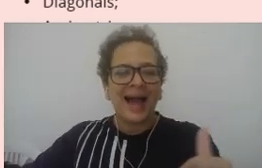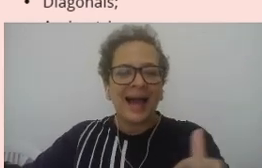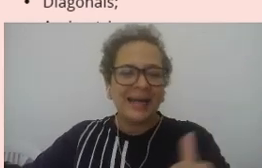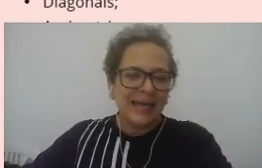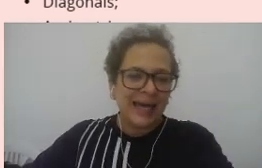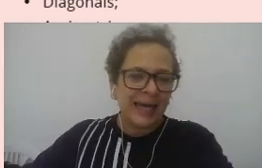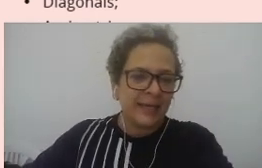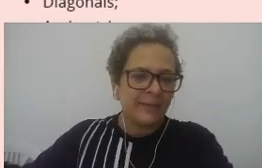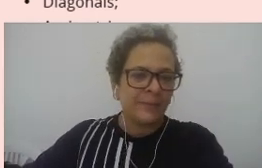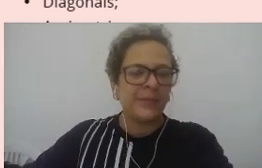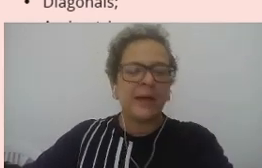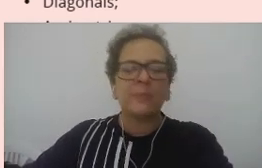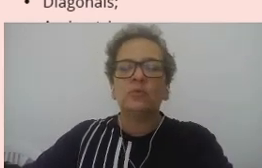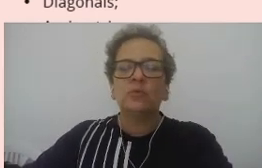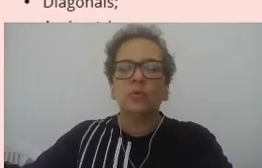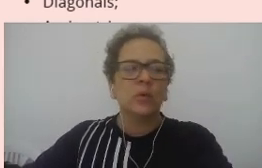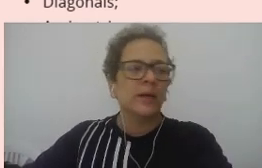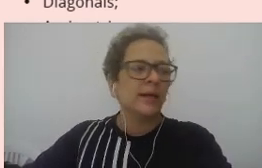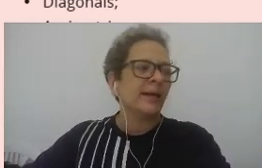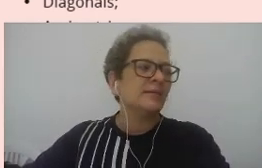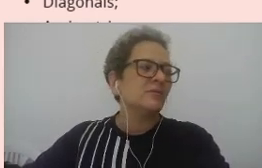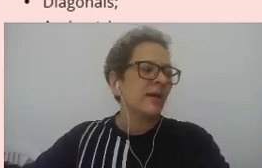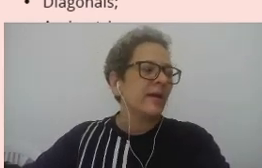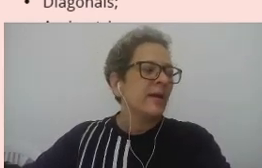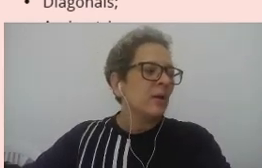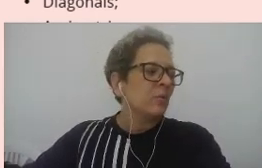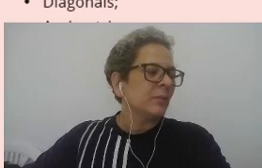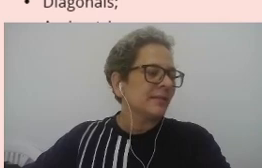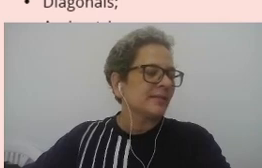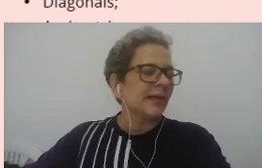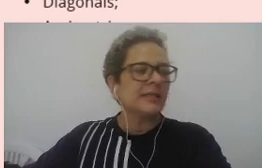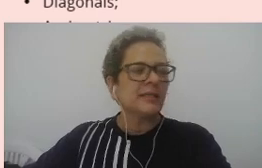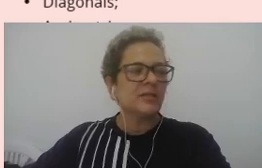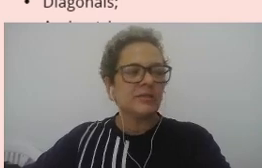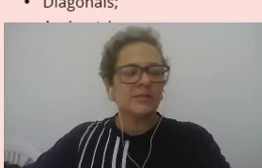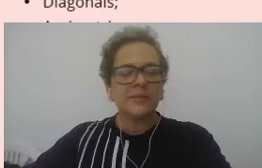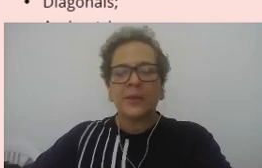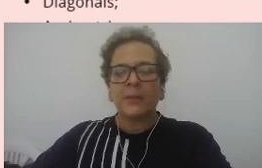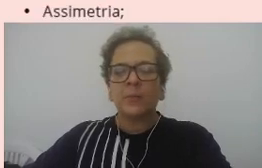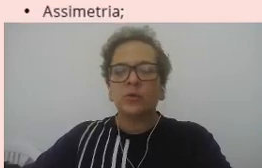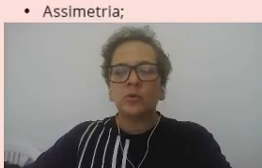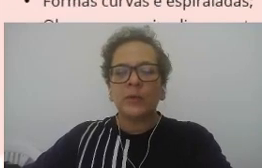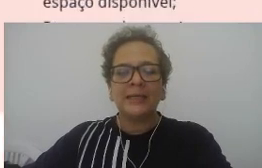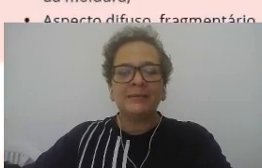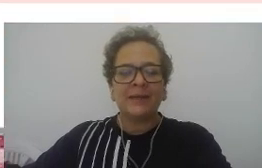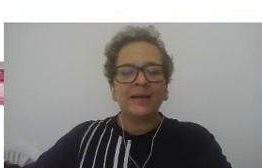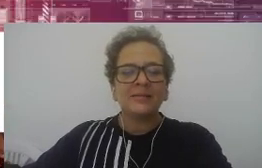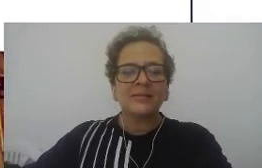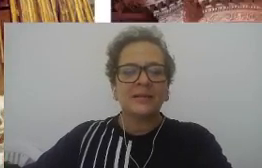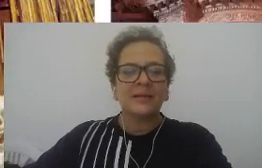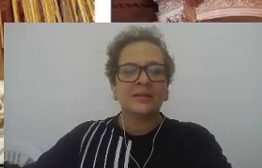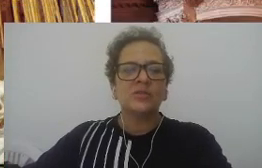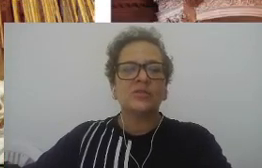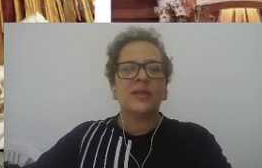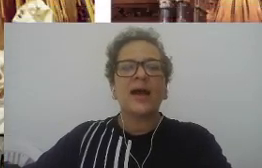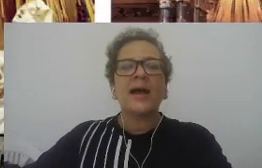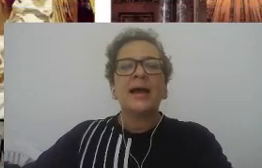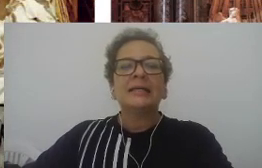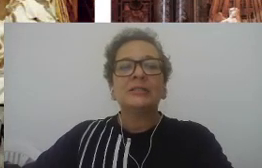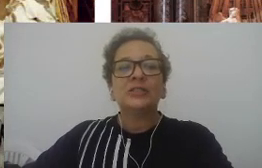estar além da moldura né Isso é uma das características muito interessantes